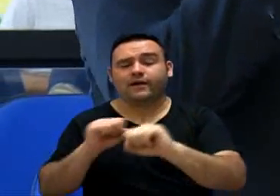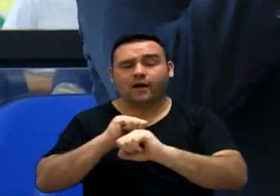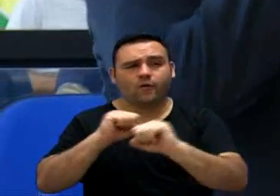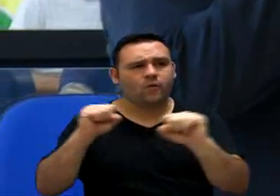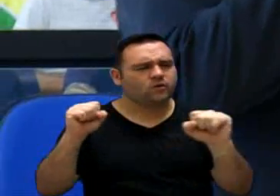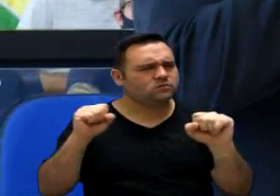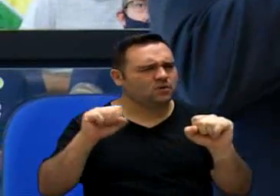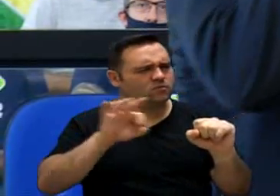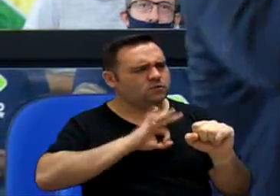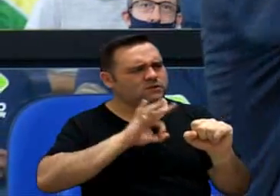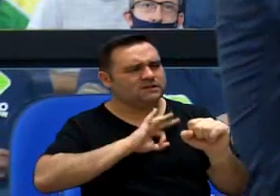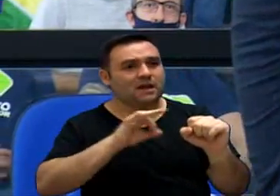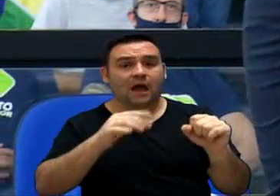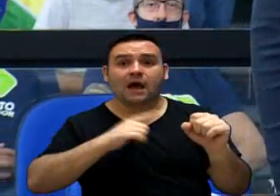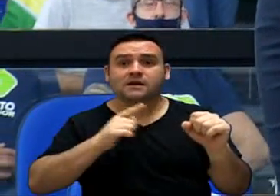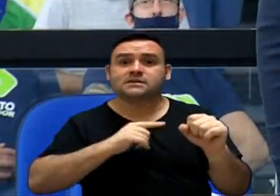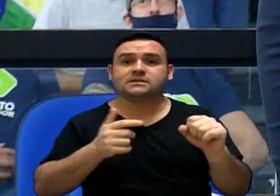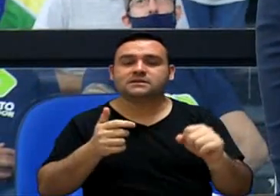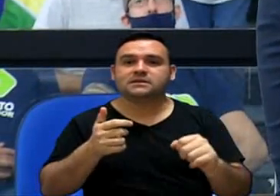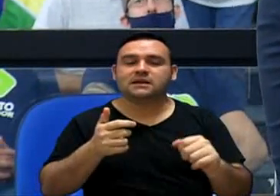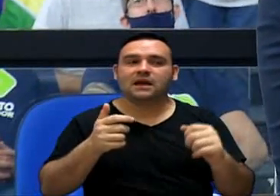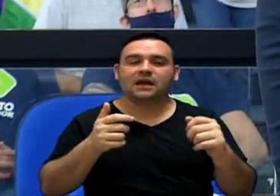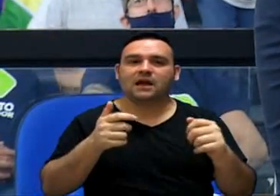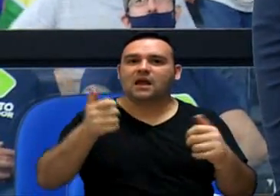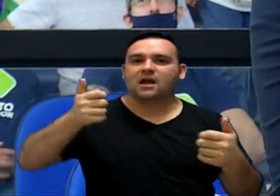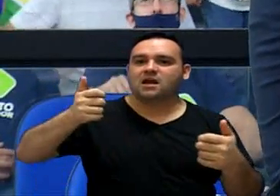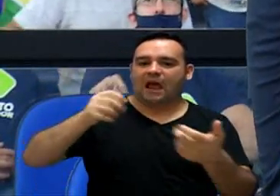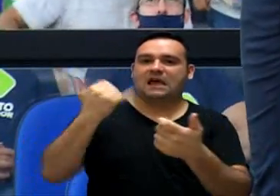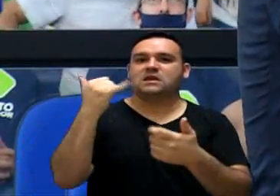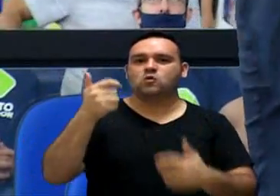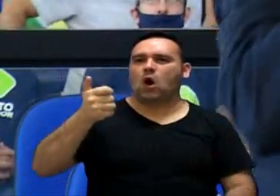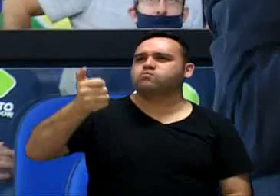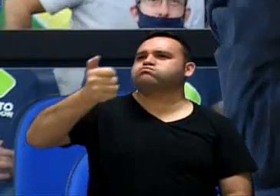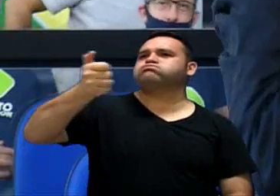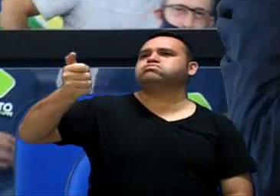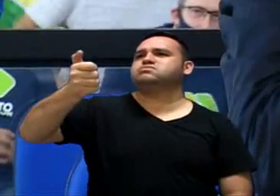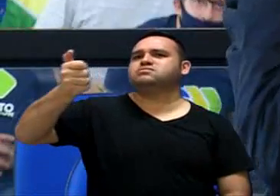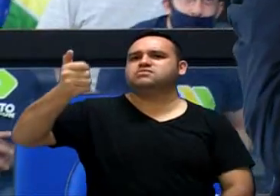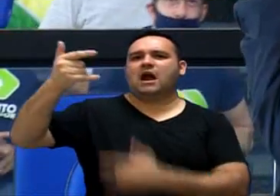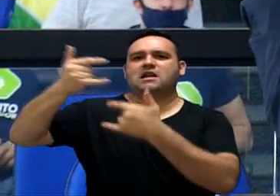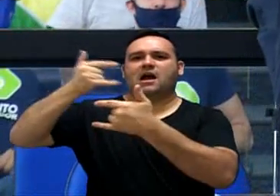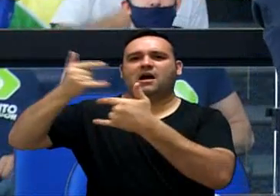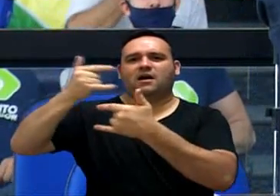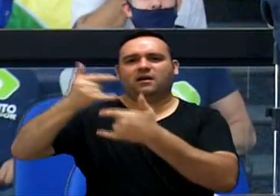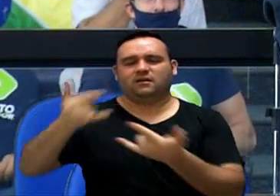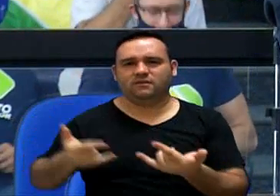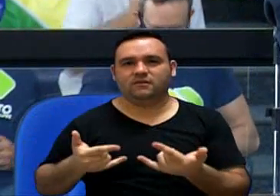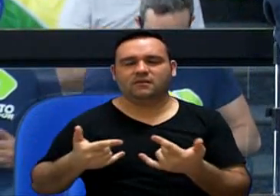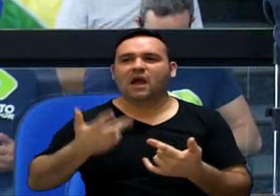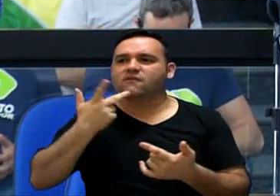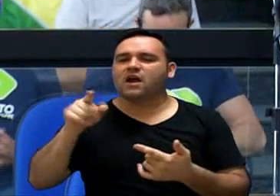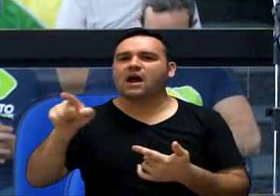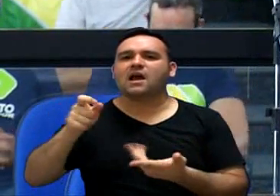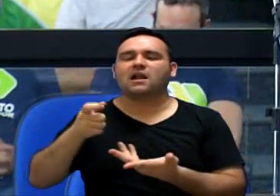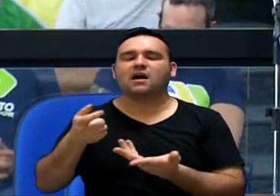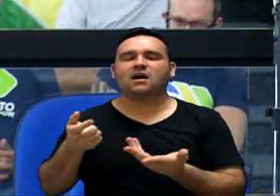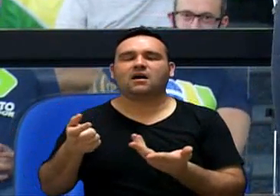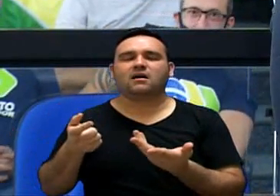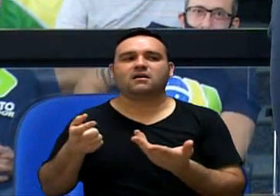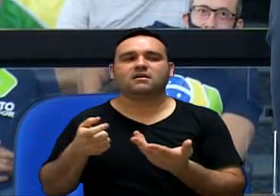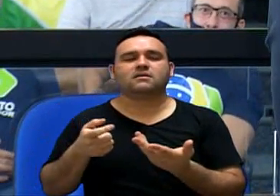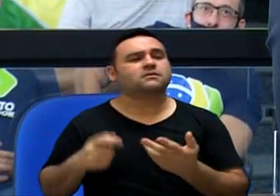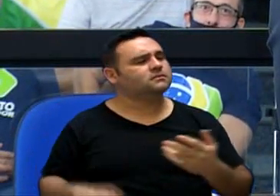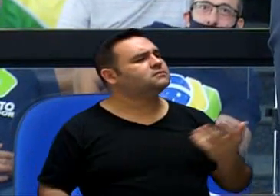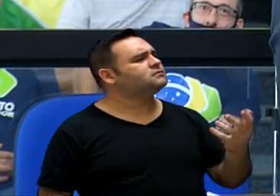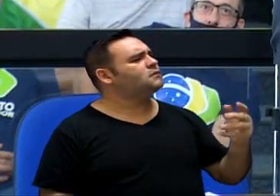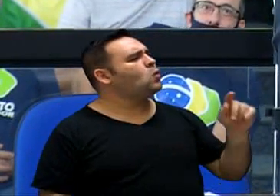acordar com câmeras na cara e dizendo, presidente, que ela devia...